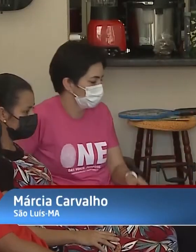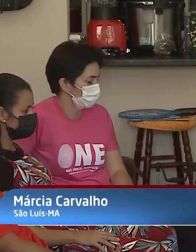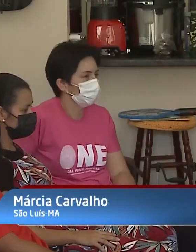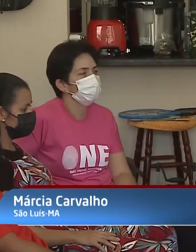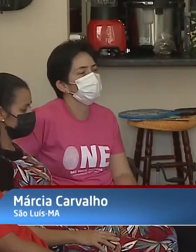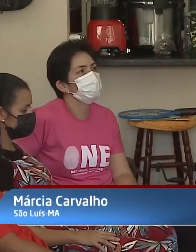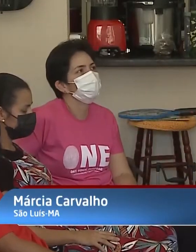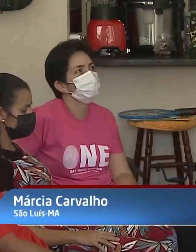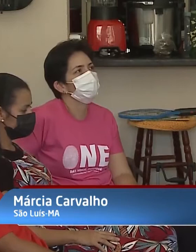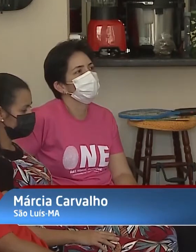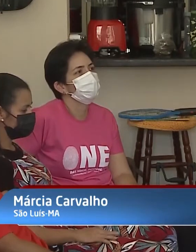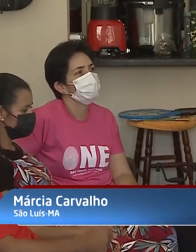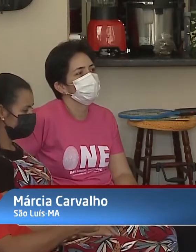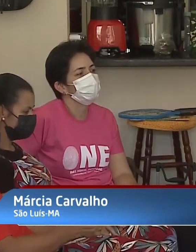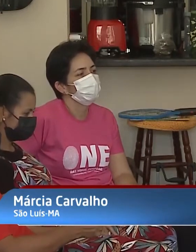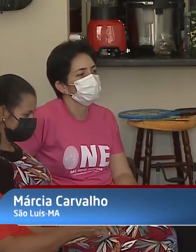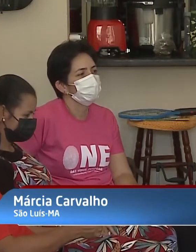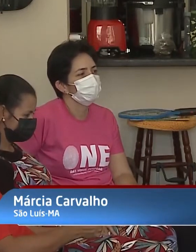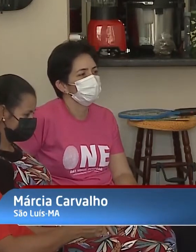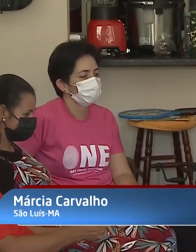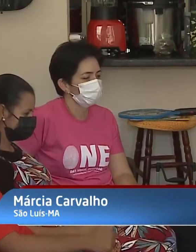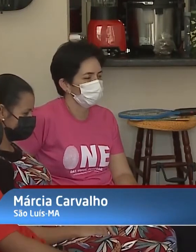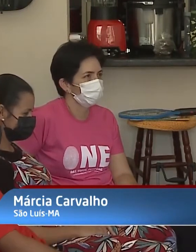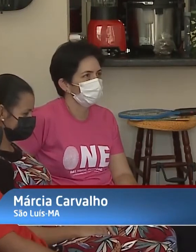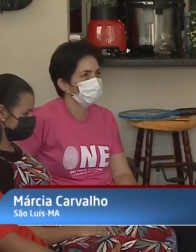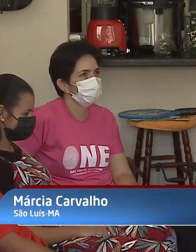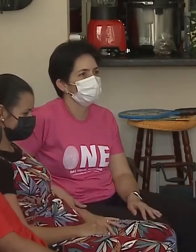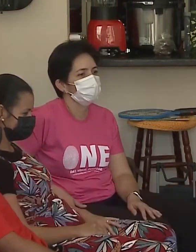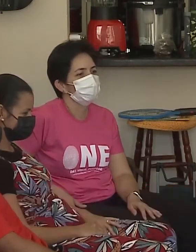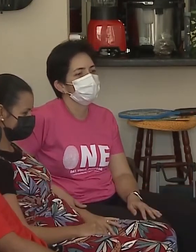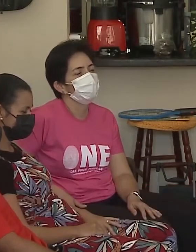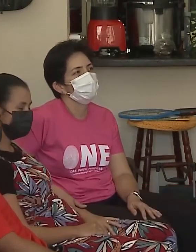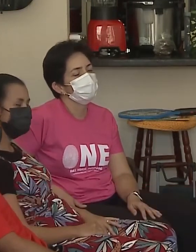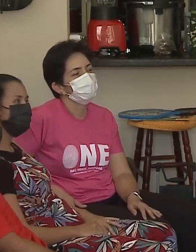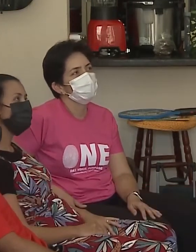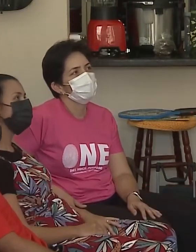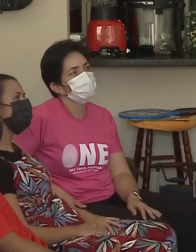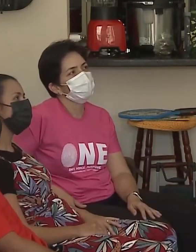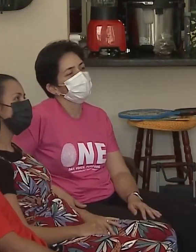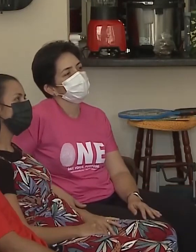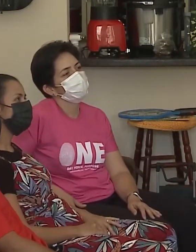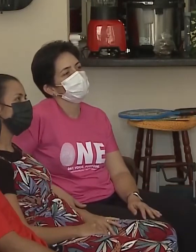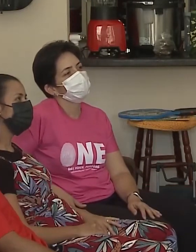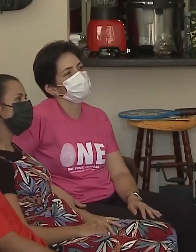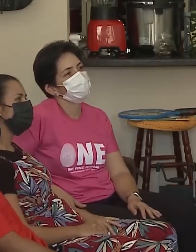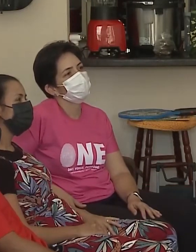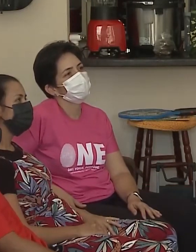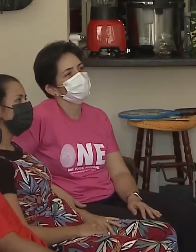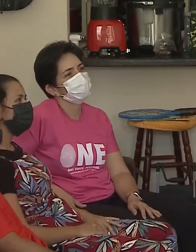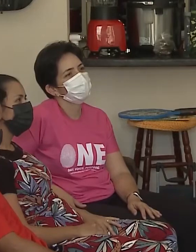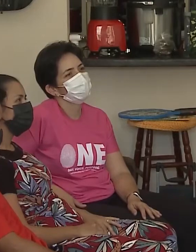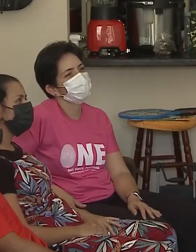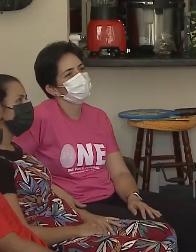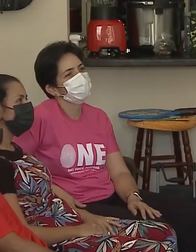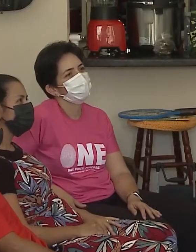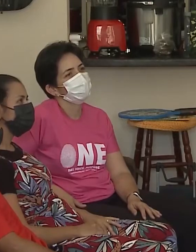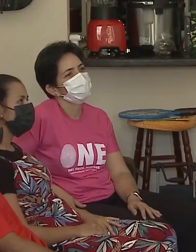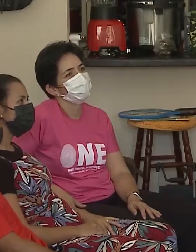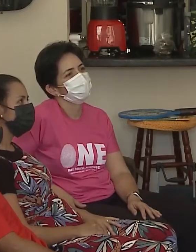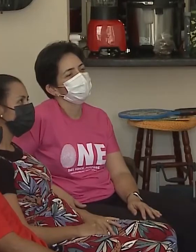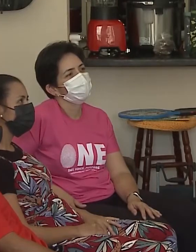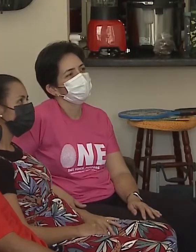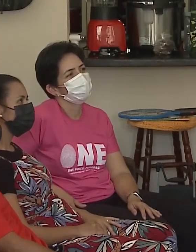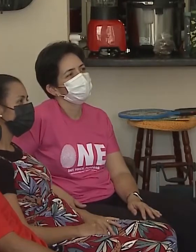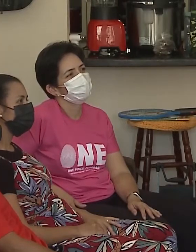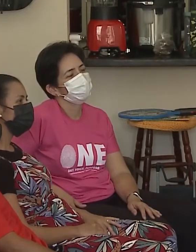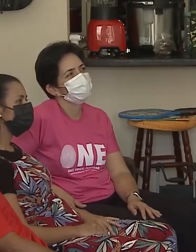adoção, mas além de ganharem um novo lar no ano da pandemia, a história dos dois meninos é repleta de amor